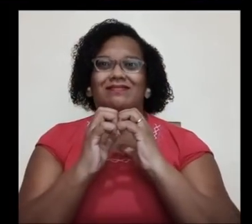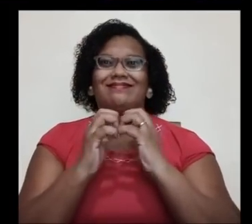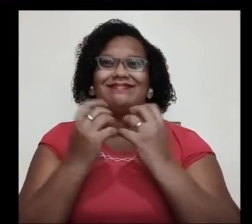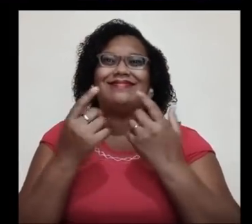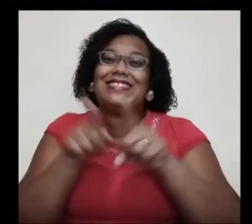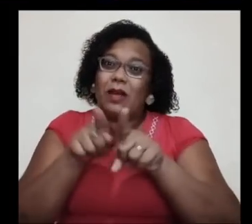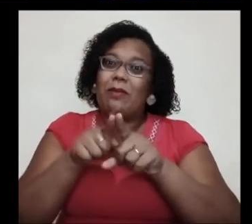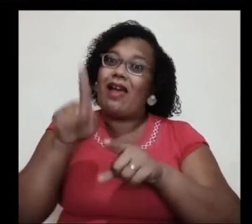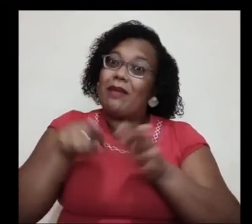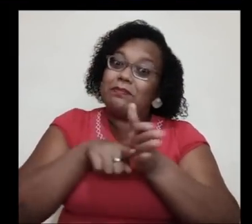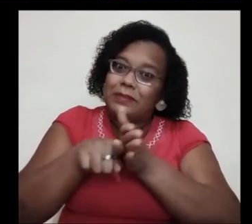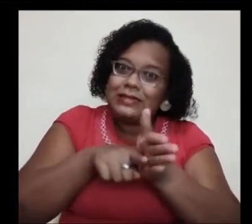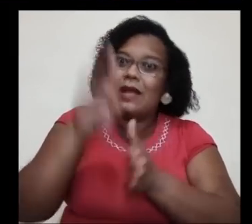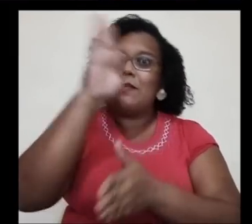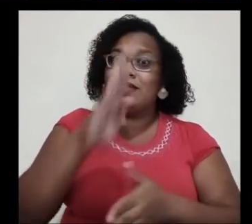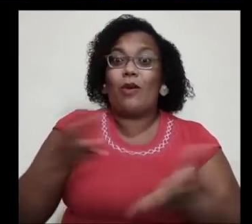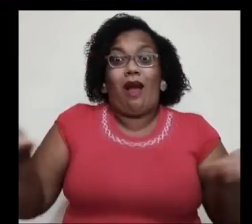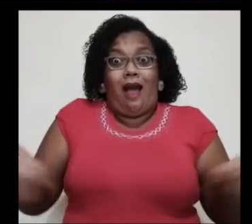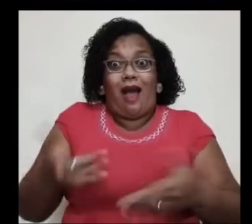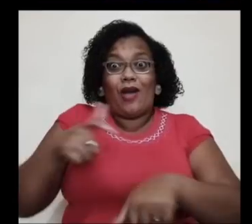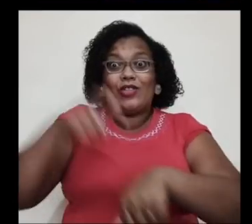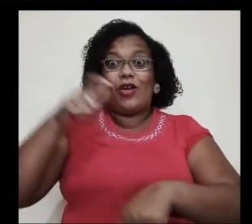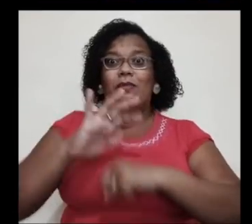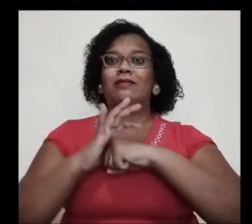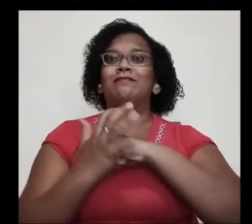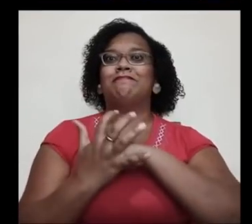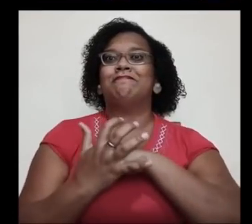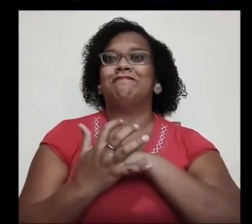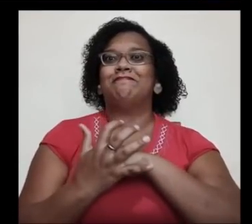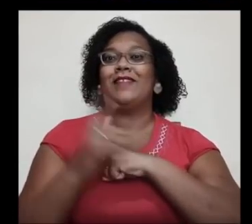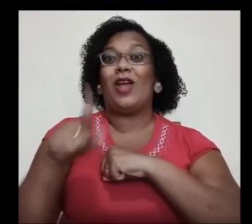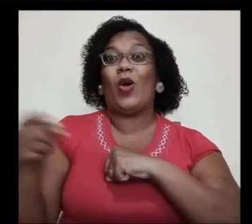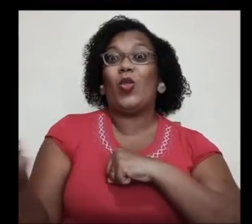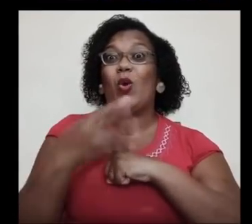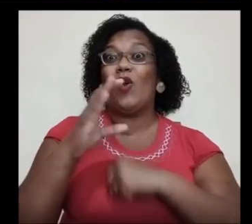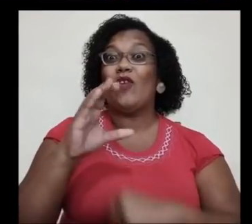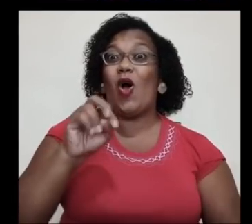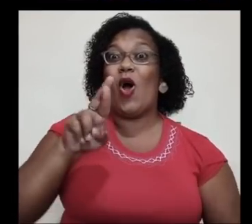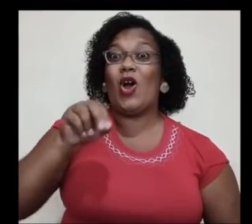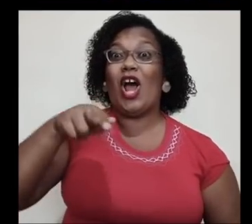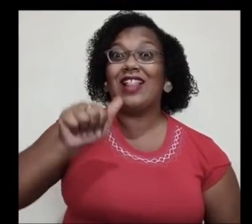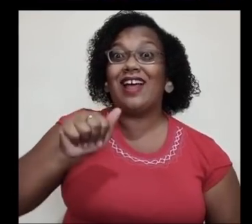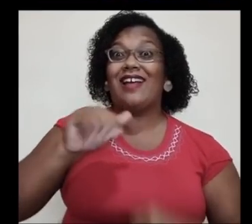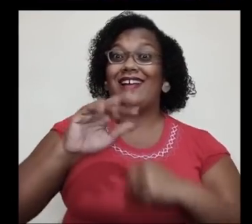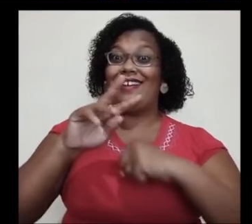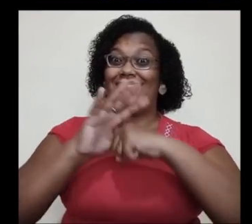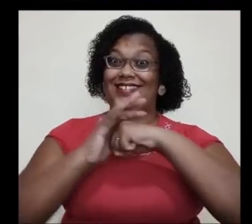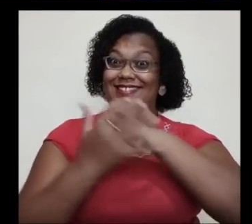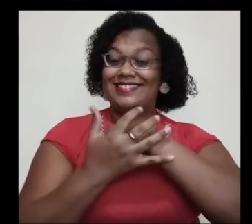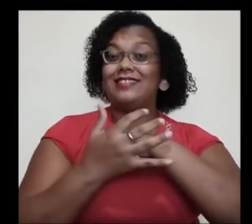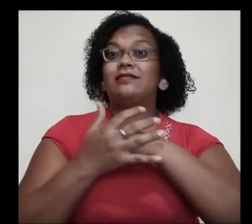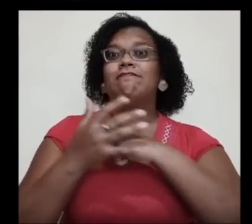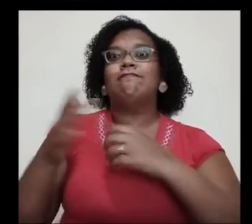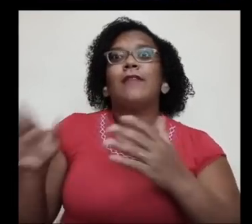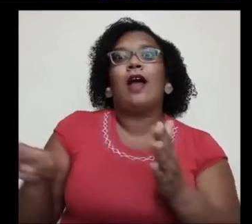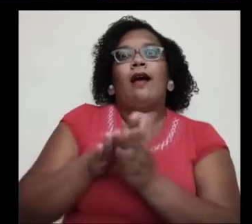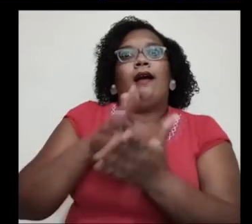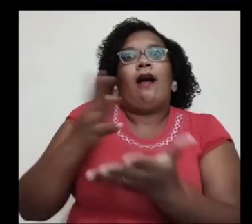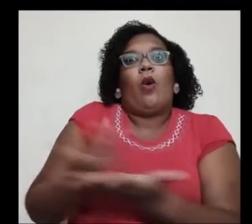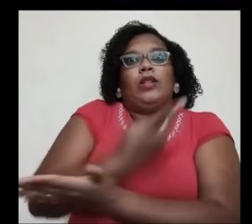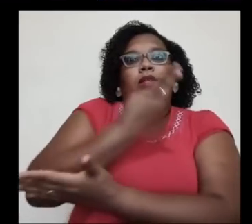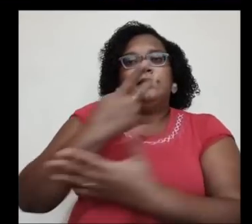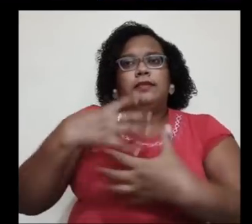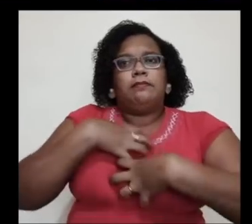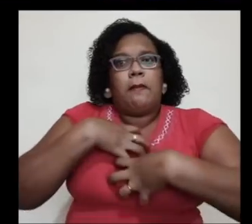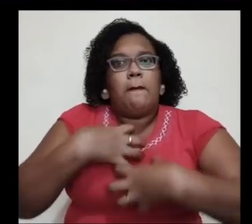chegou trazendo um impacto enorme no mundo, e que a ciência brasileira estava numa situação frágil, como eu vou